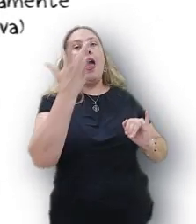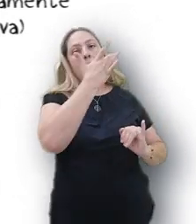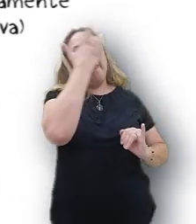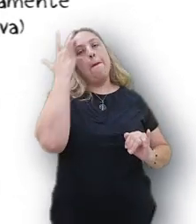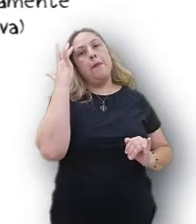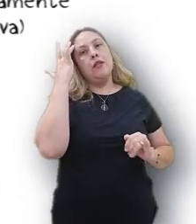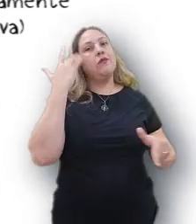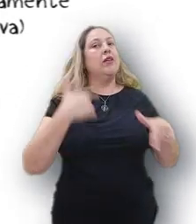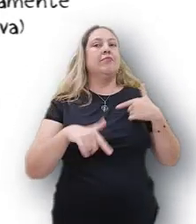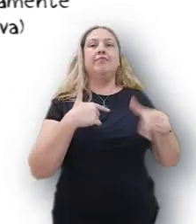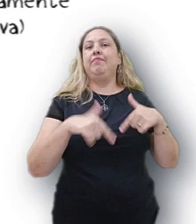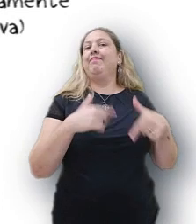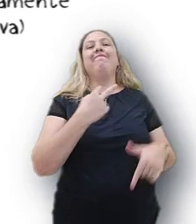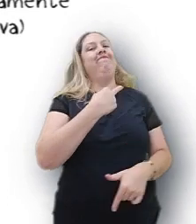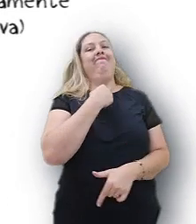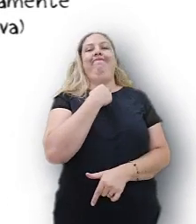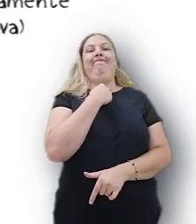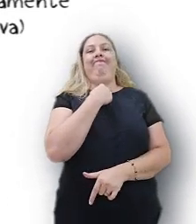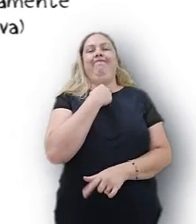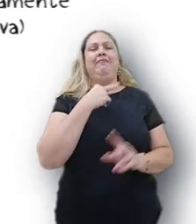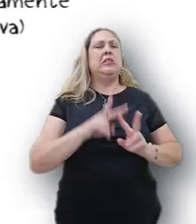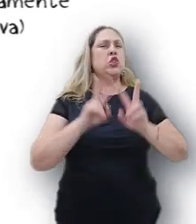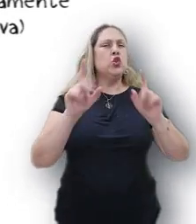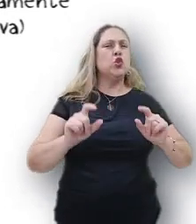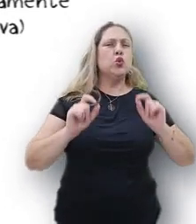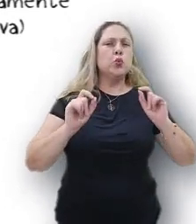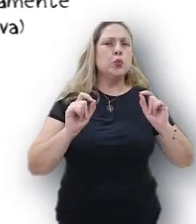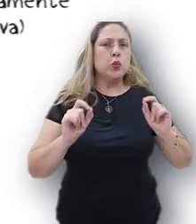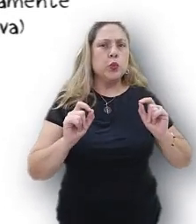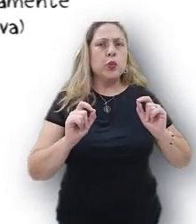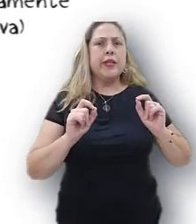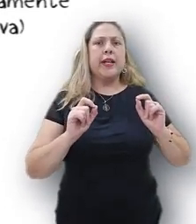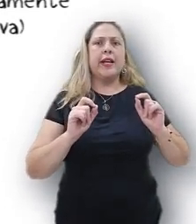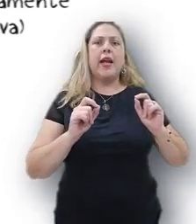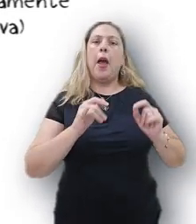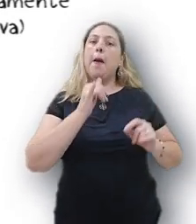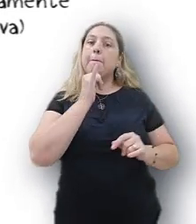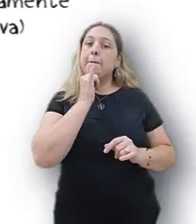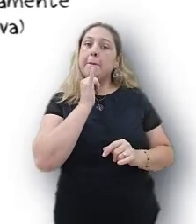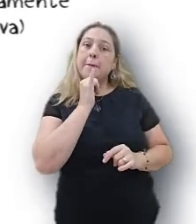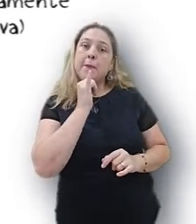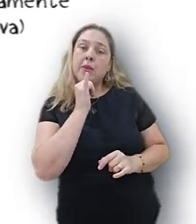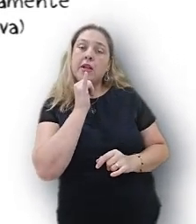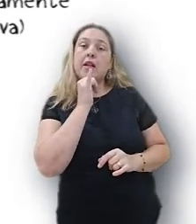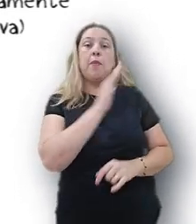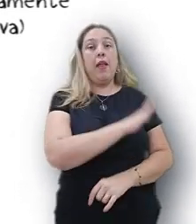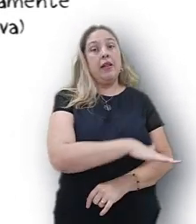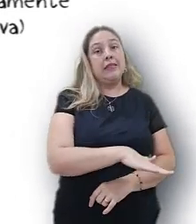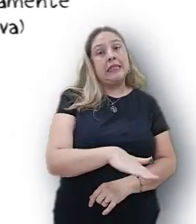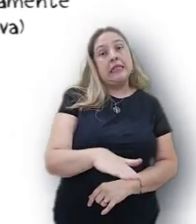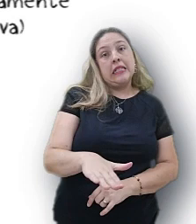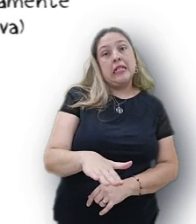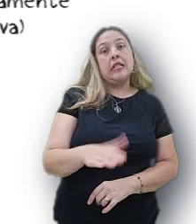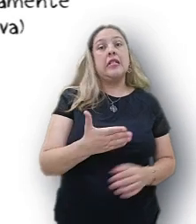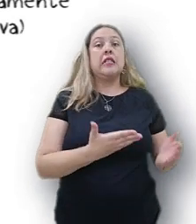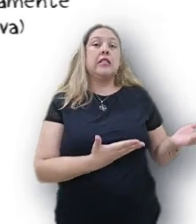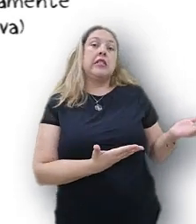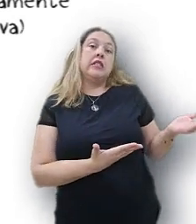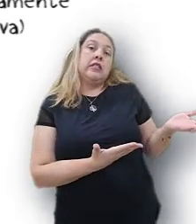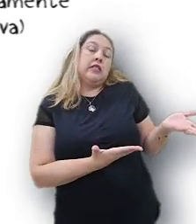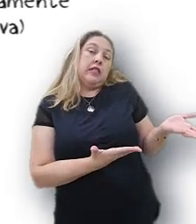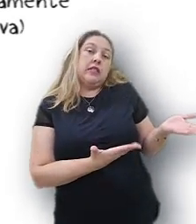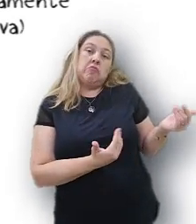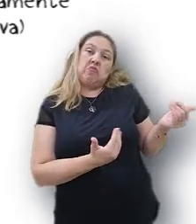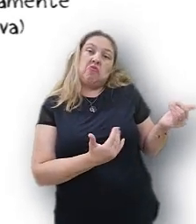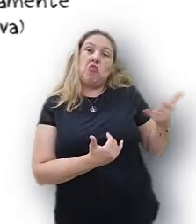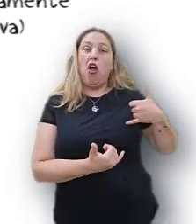emprego. Já o PEI, que é a sigla para a população economicamente inativa, compreende aqueles que